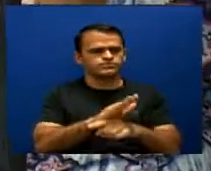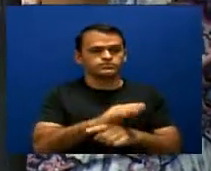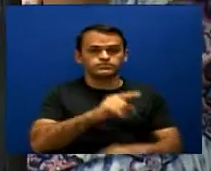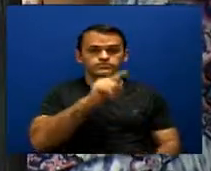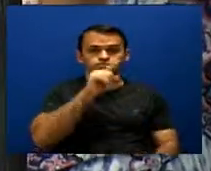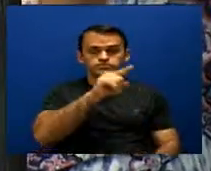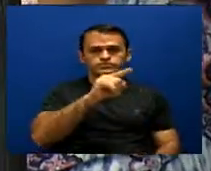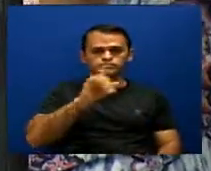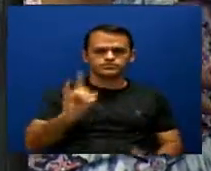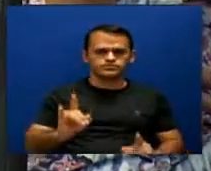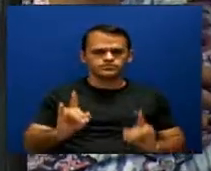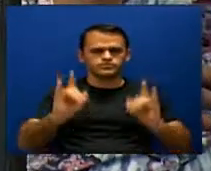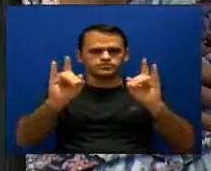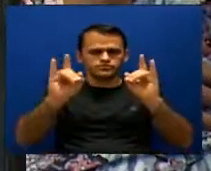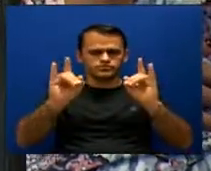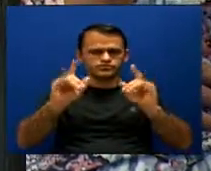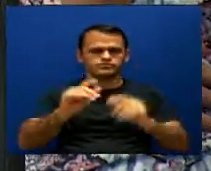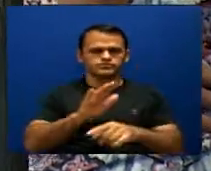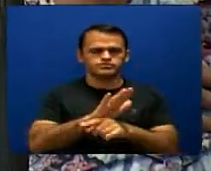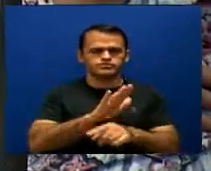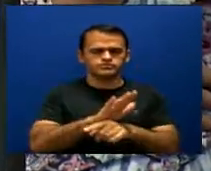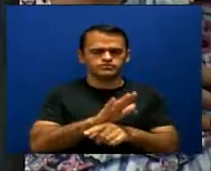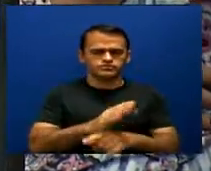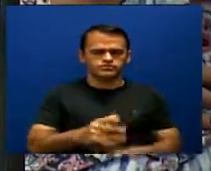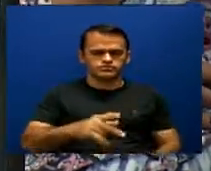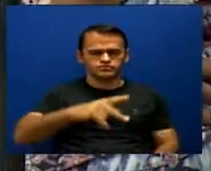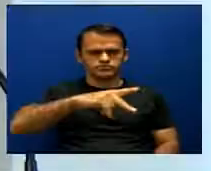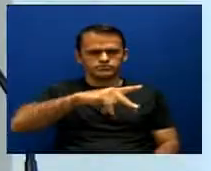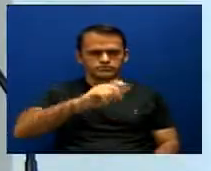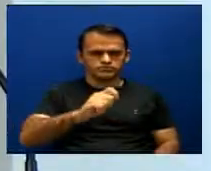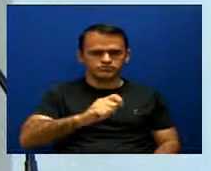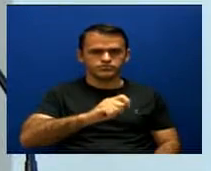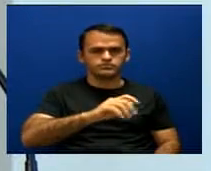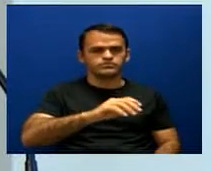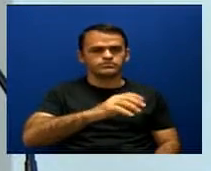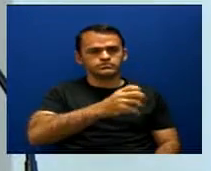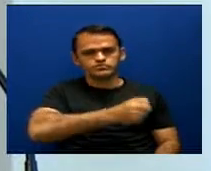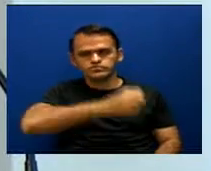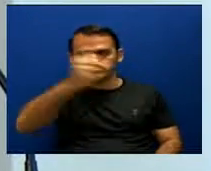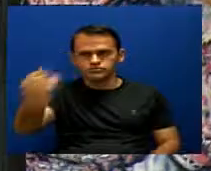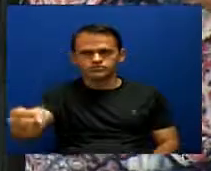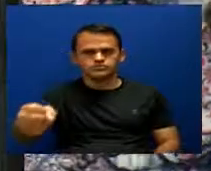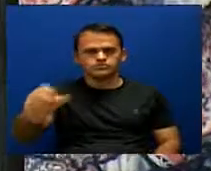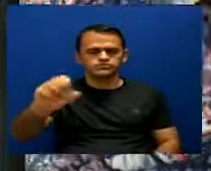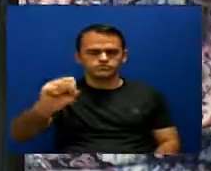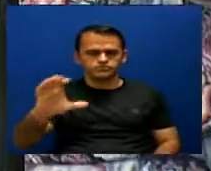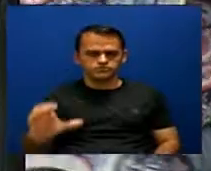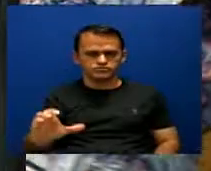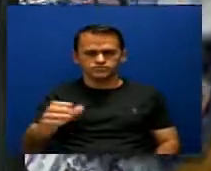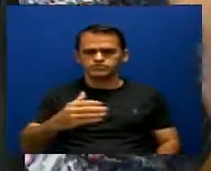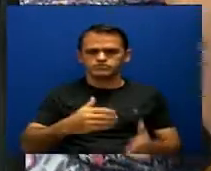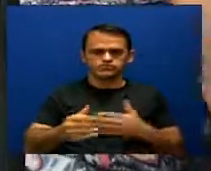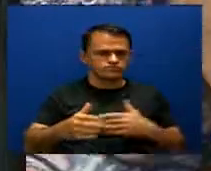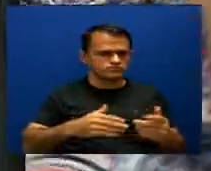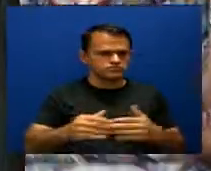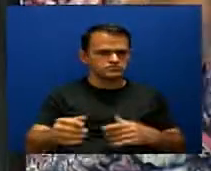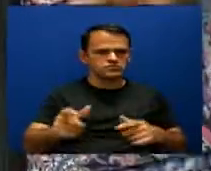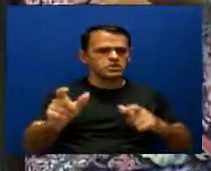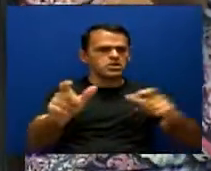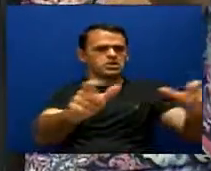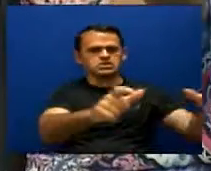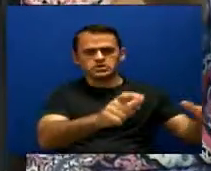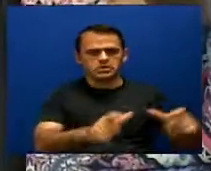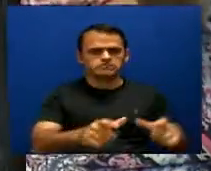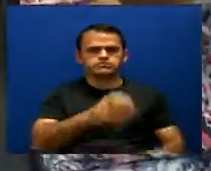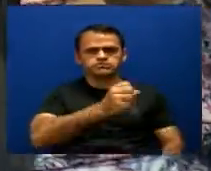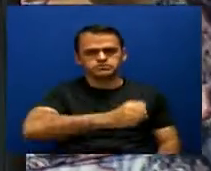de Sorocaba é a Santa Casa, porque quem está no PA da Zona Norte é encaminhado para a Santa Casa. Quem está no pré-hospitalar é encaminhado para a Santa Casa. Quem muitas